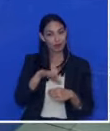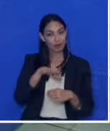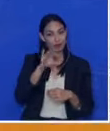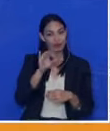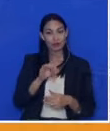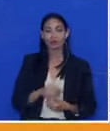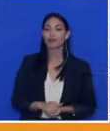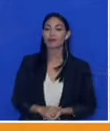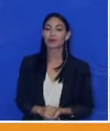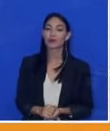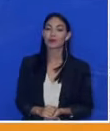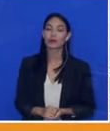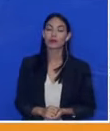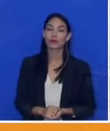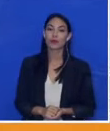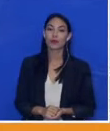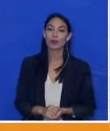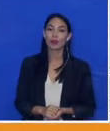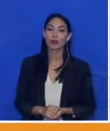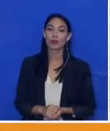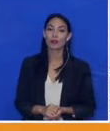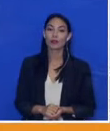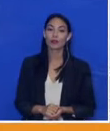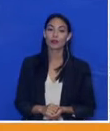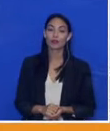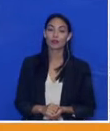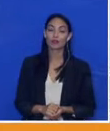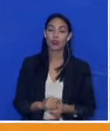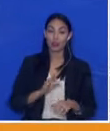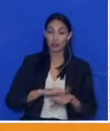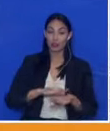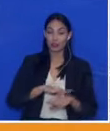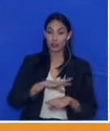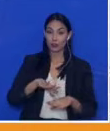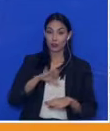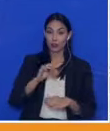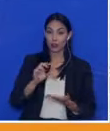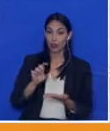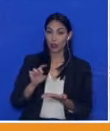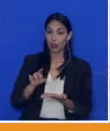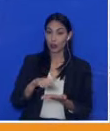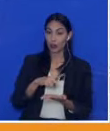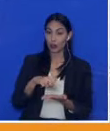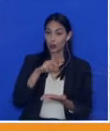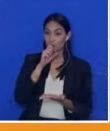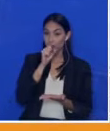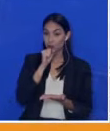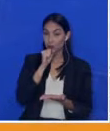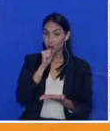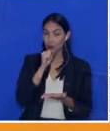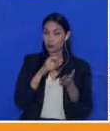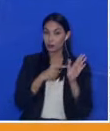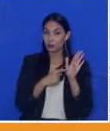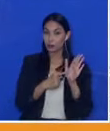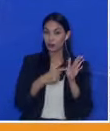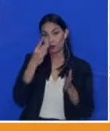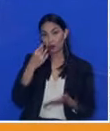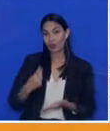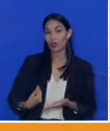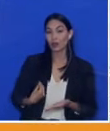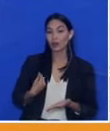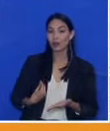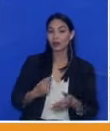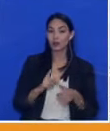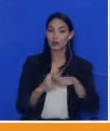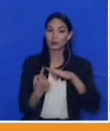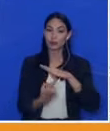E nós vamos agora conferir o sorteio da Lotomania. Lembrando que estamos ao vivo no